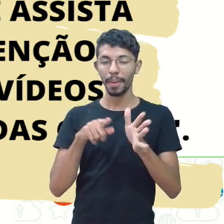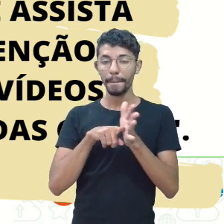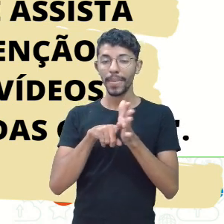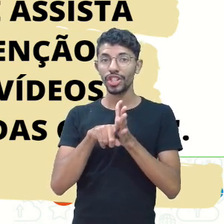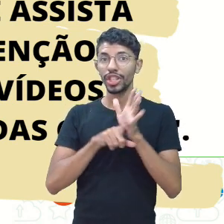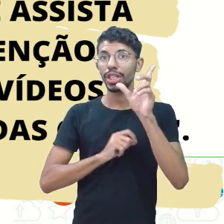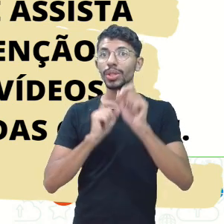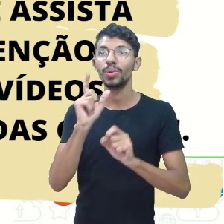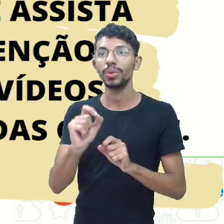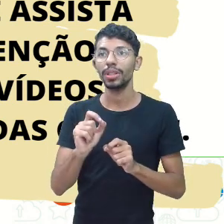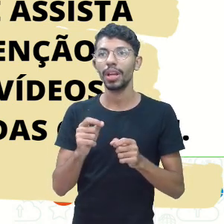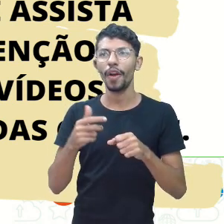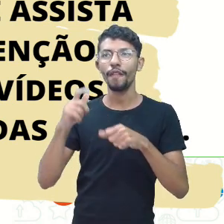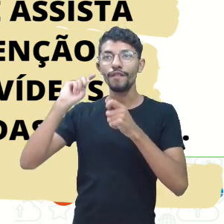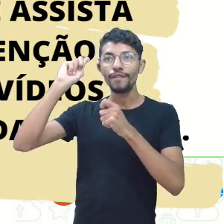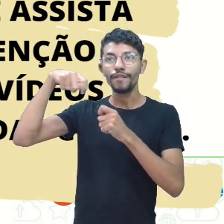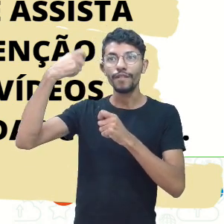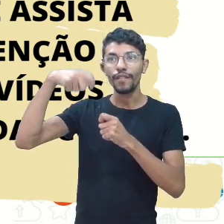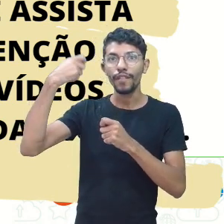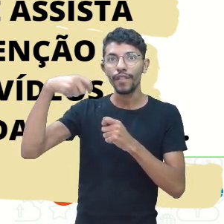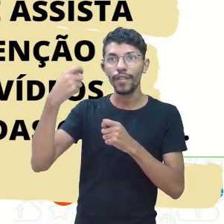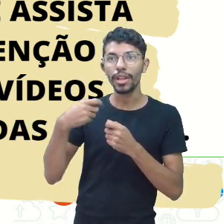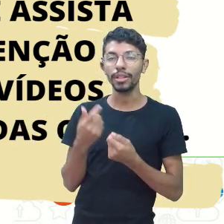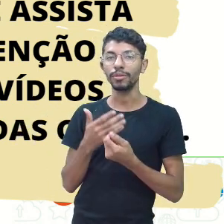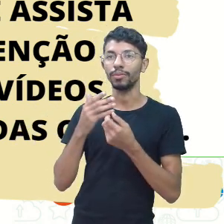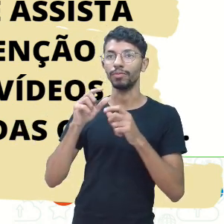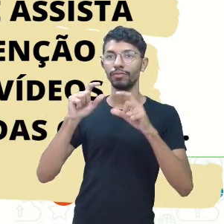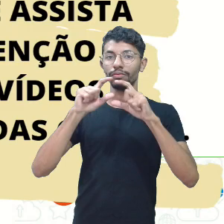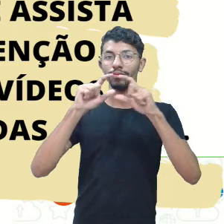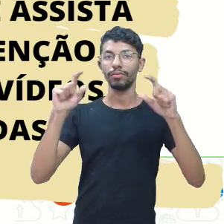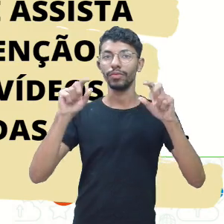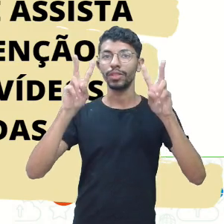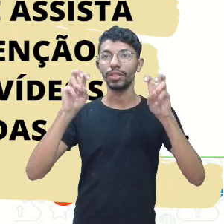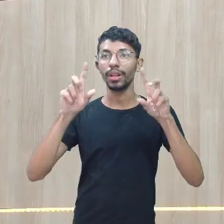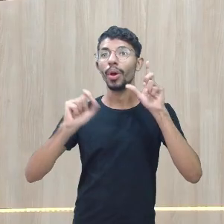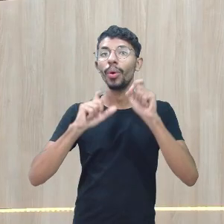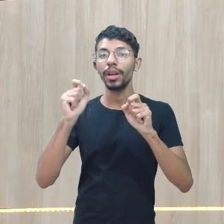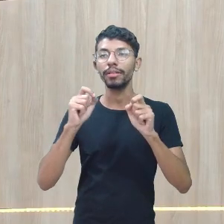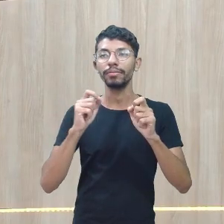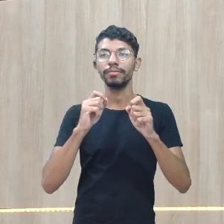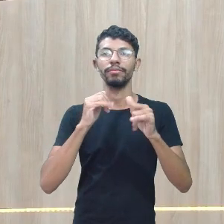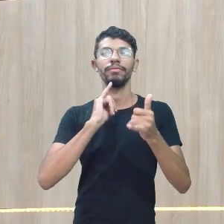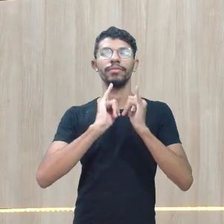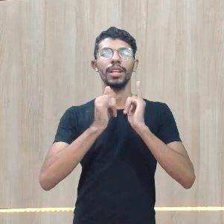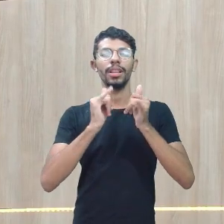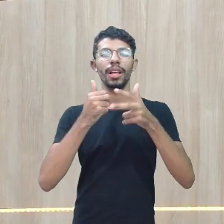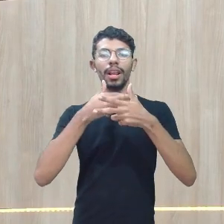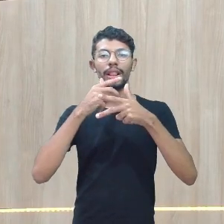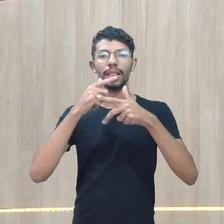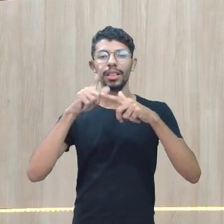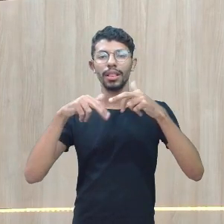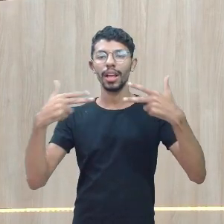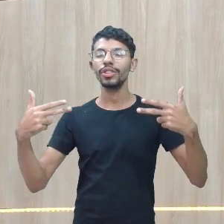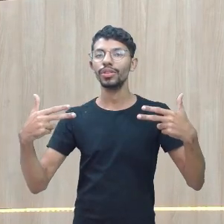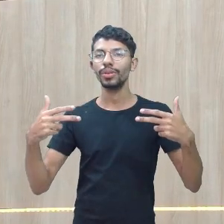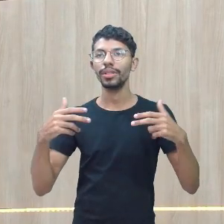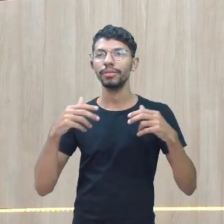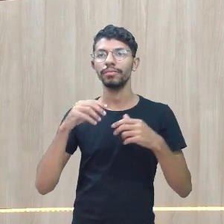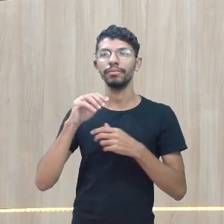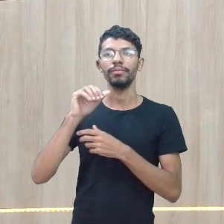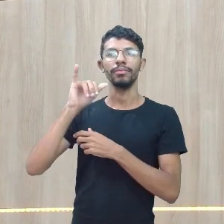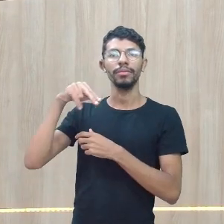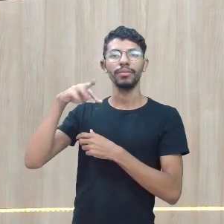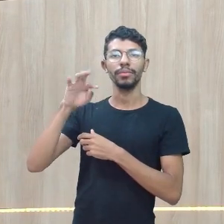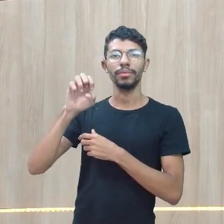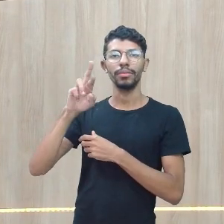pesquisem esse vídeo, a internet das coisas. Muito interessante. Eu quero falar para vocês sobre a internet das